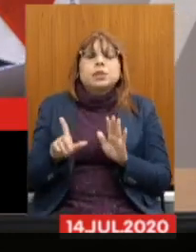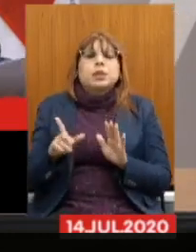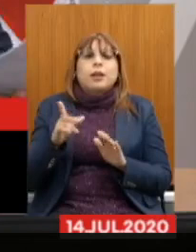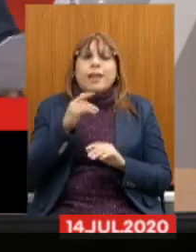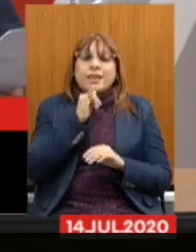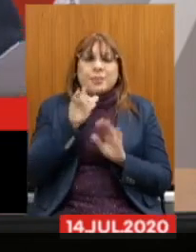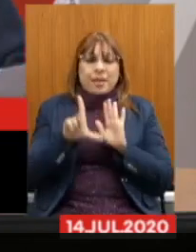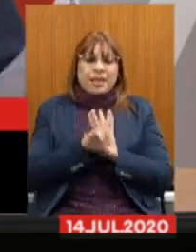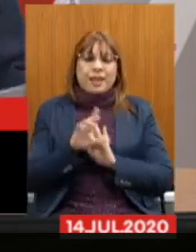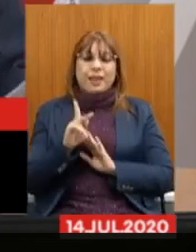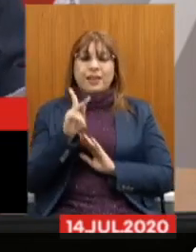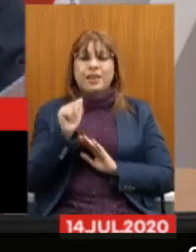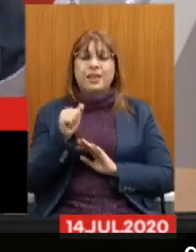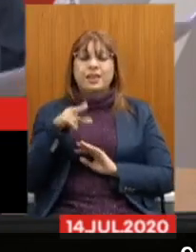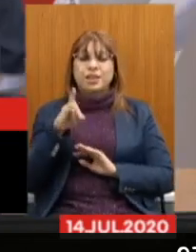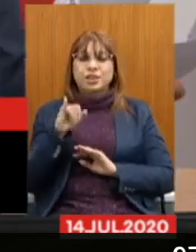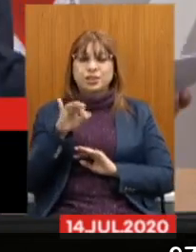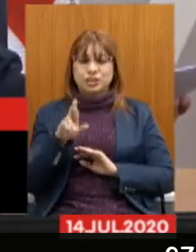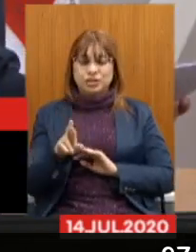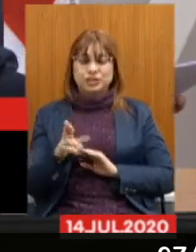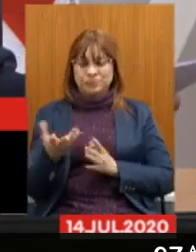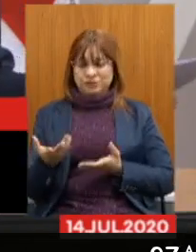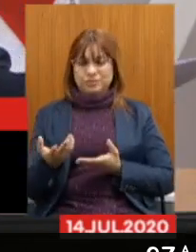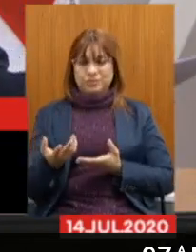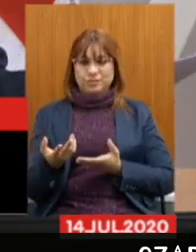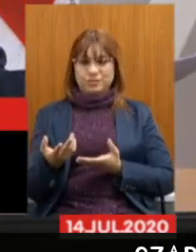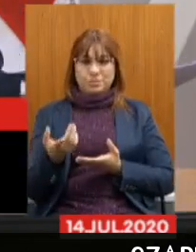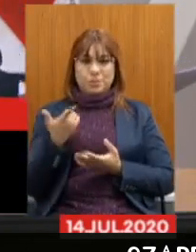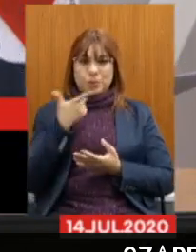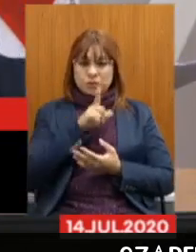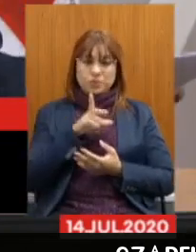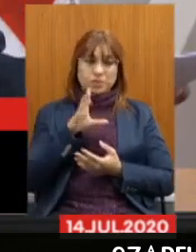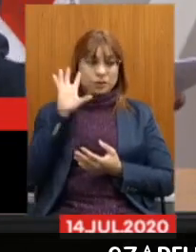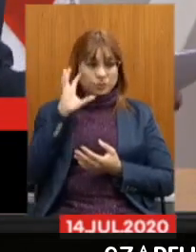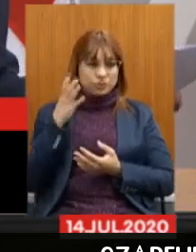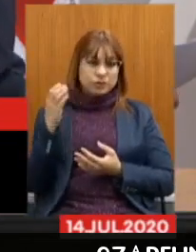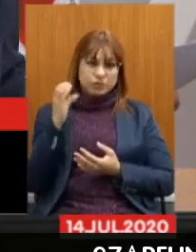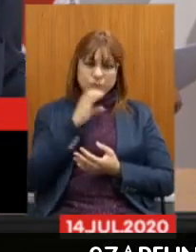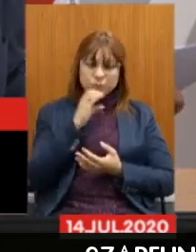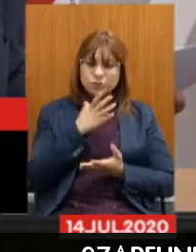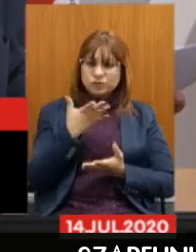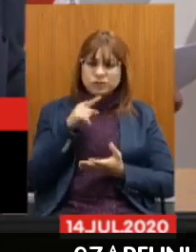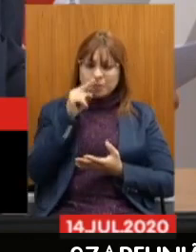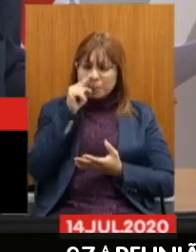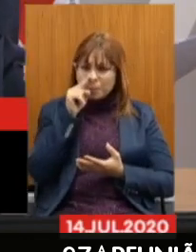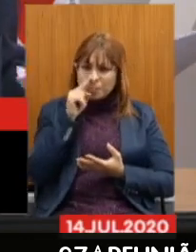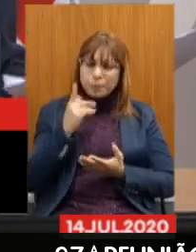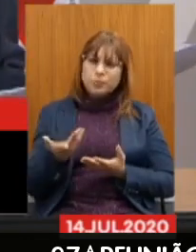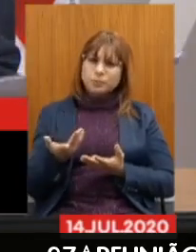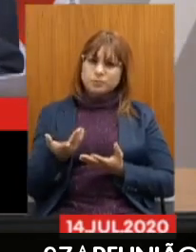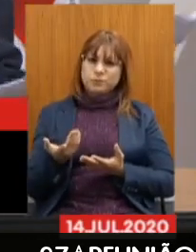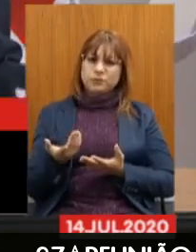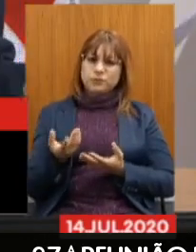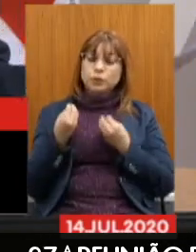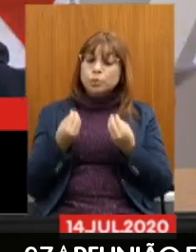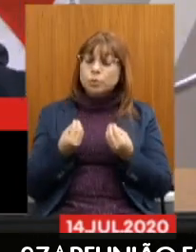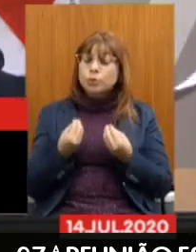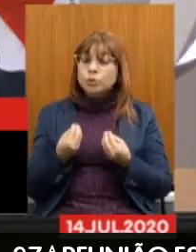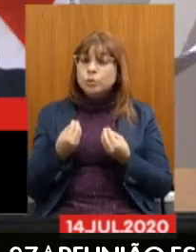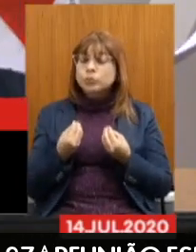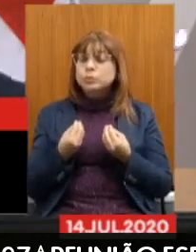para conseguir uma solução imediata, isso é perigosíssimo. Como é que nós